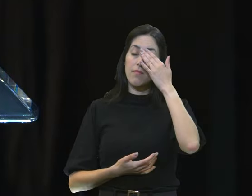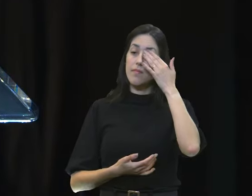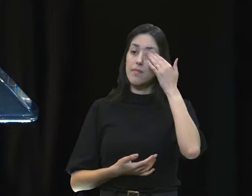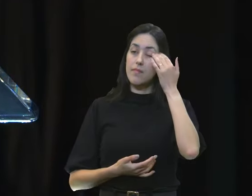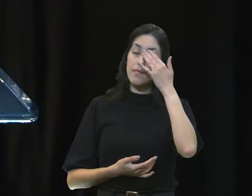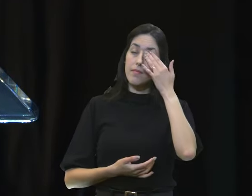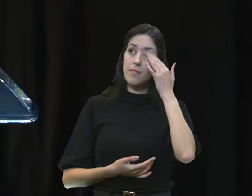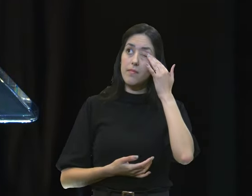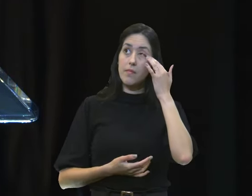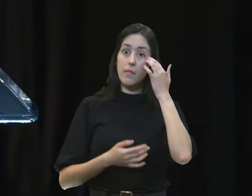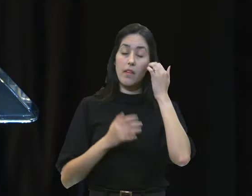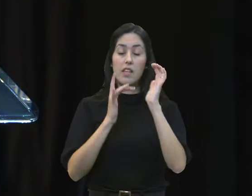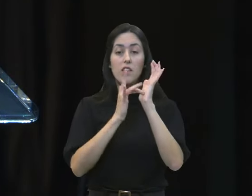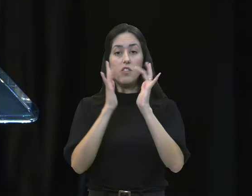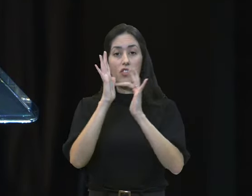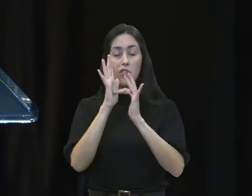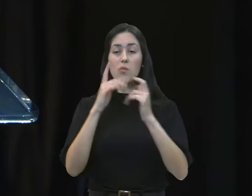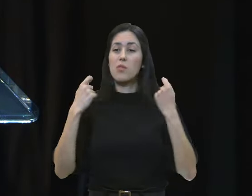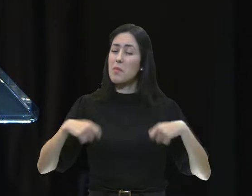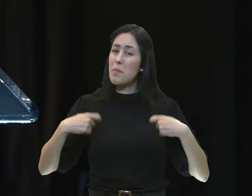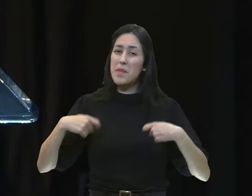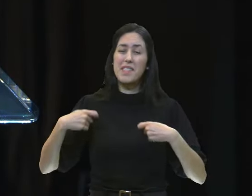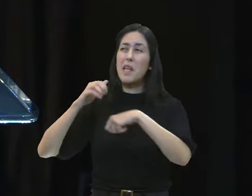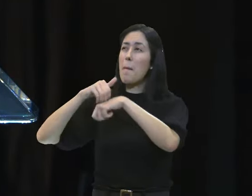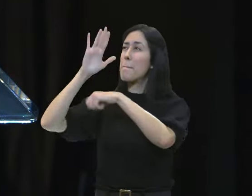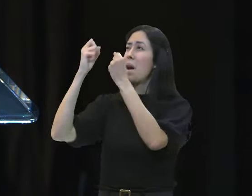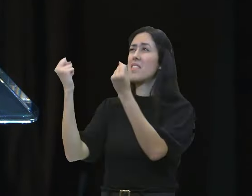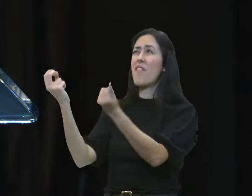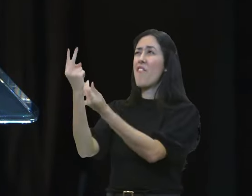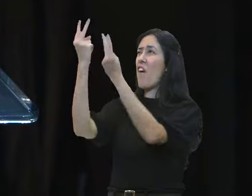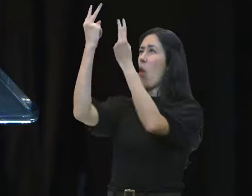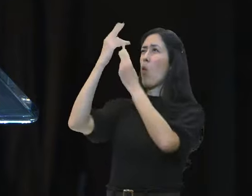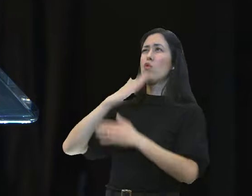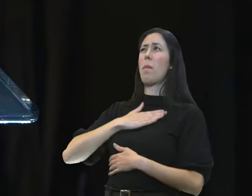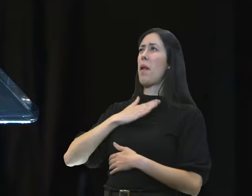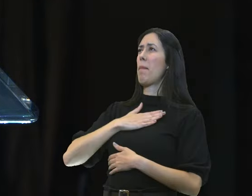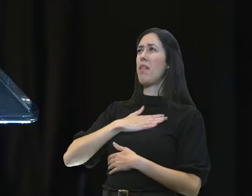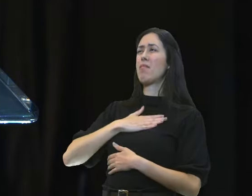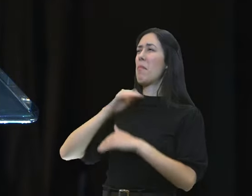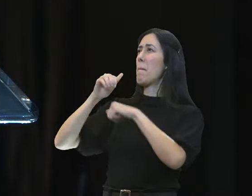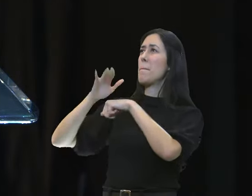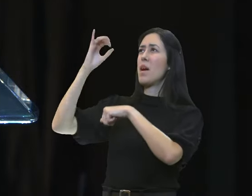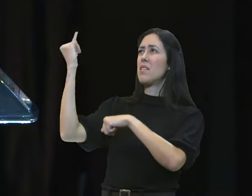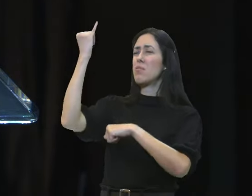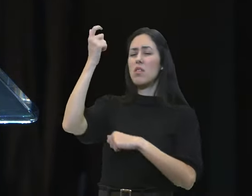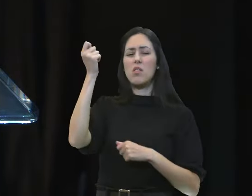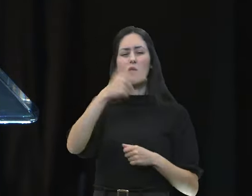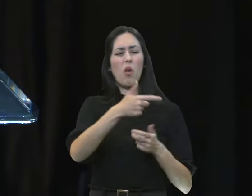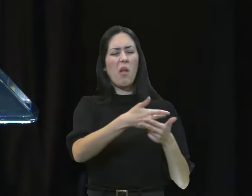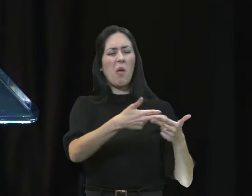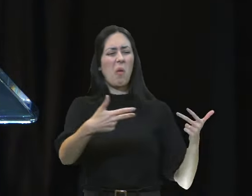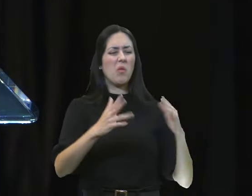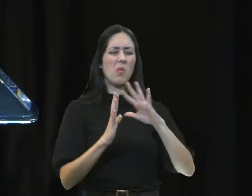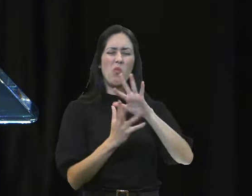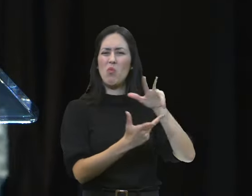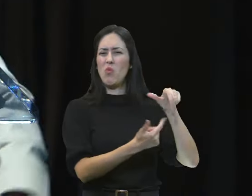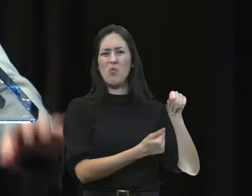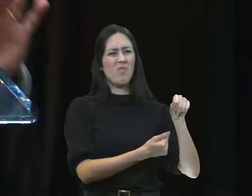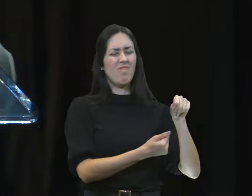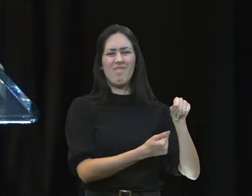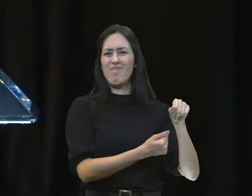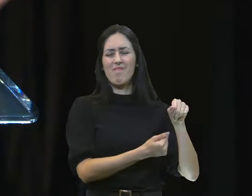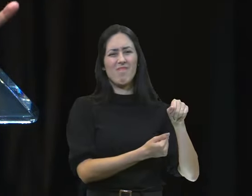Jesus precisa ser mais valioso para mim e para você do que todas as outras coisas que existem nesse mundo.